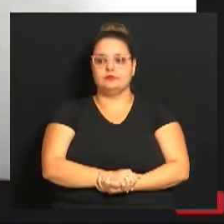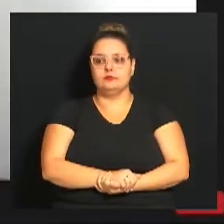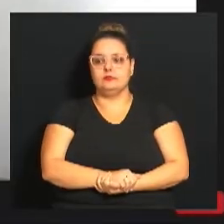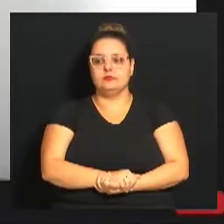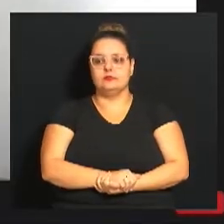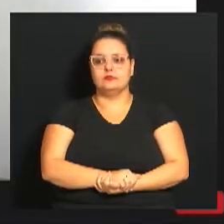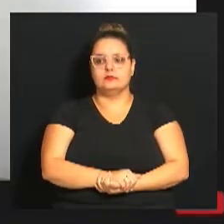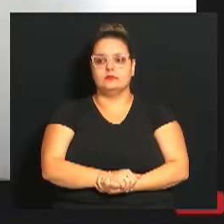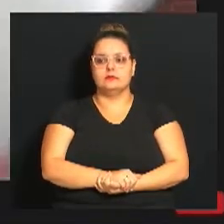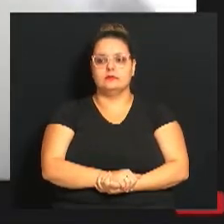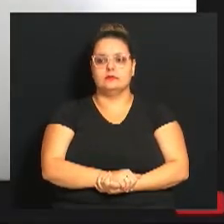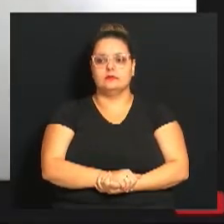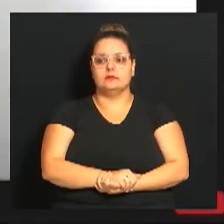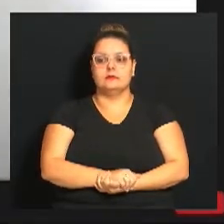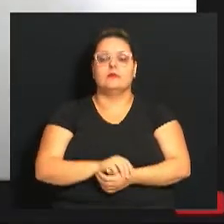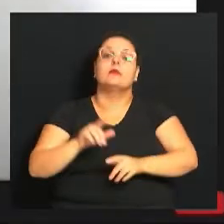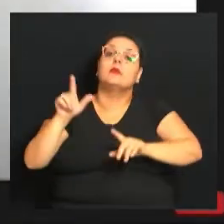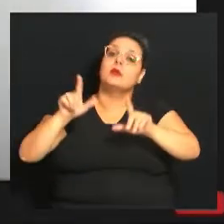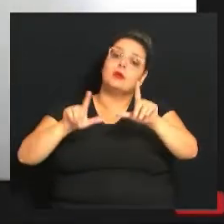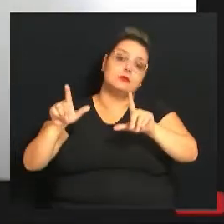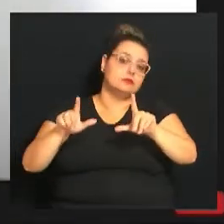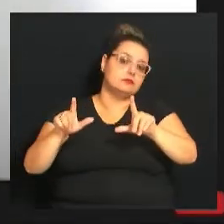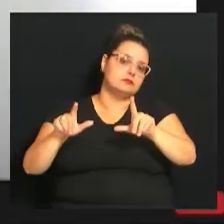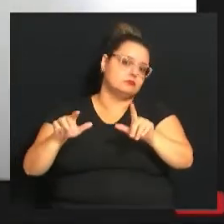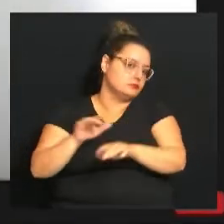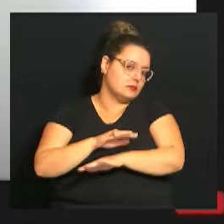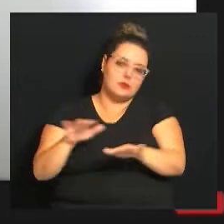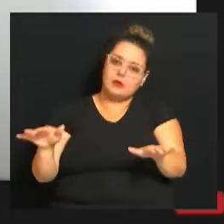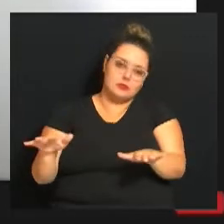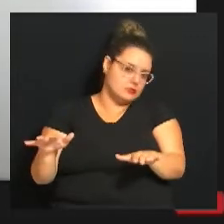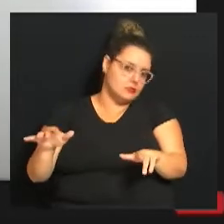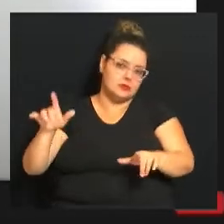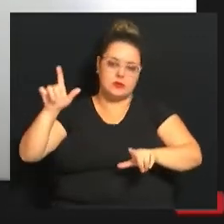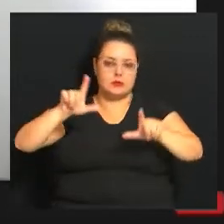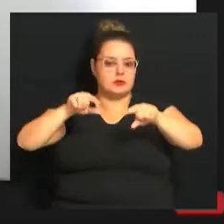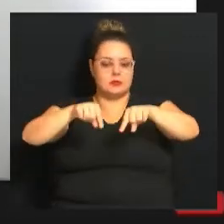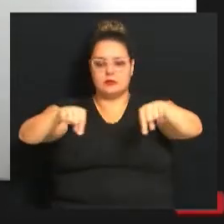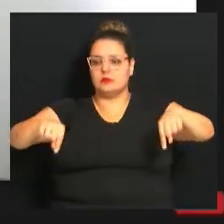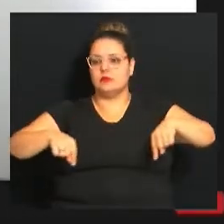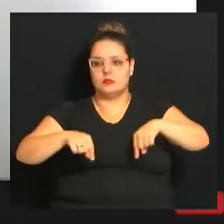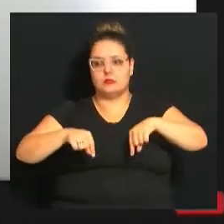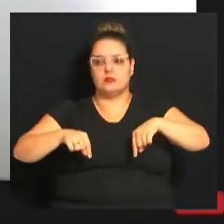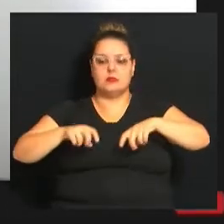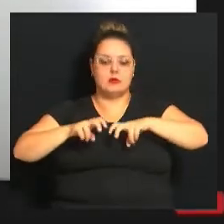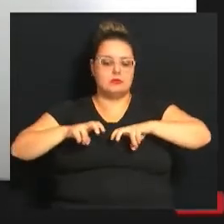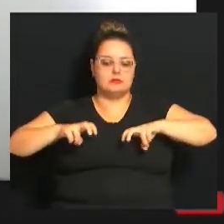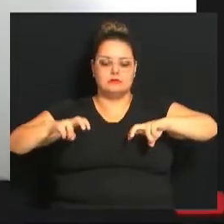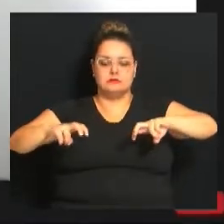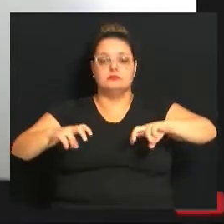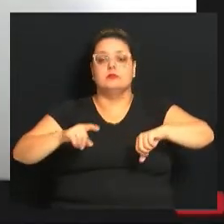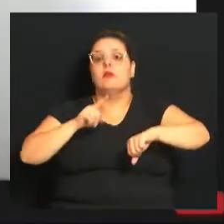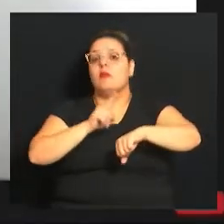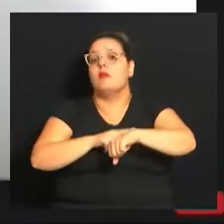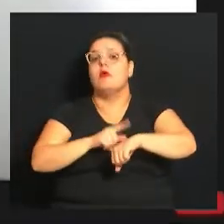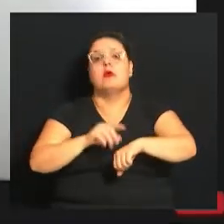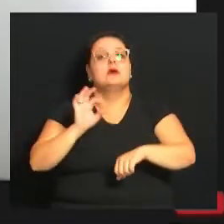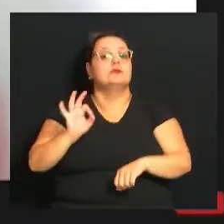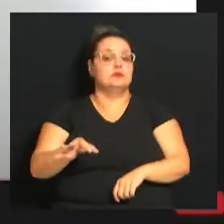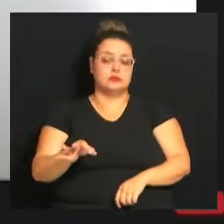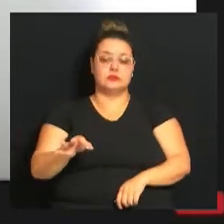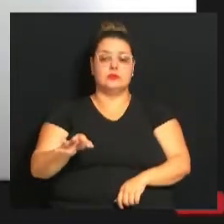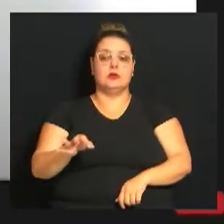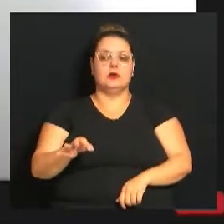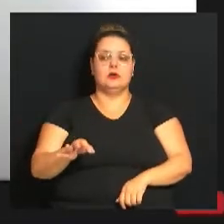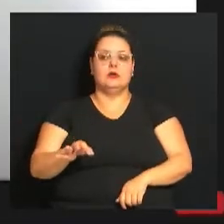a TV como a gente conhece, ela morreu. Aquela TV na sala, onde as famílias vão assistir no horário X a novela, onde elas